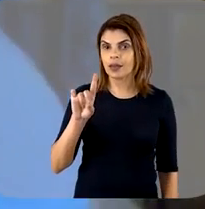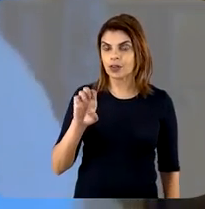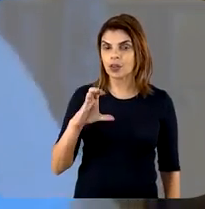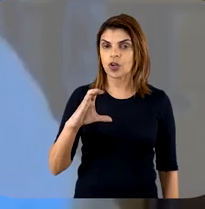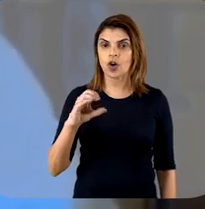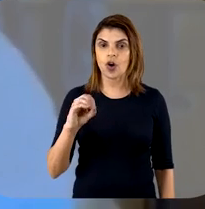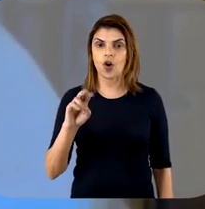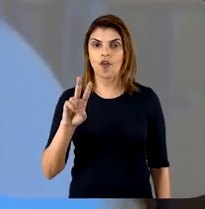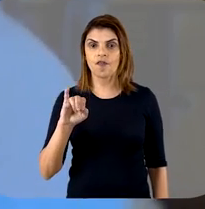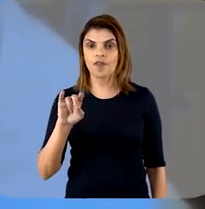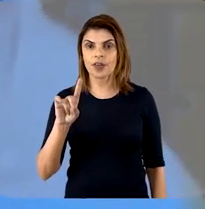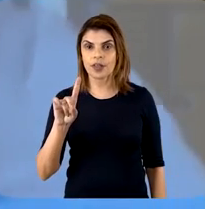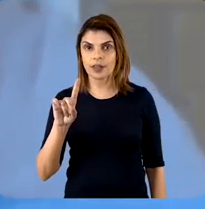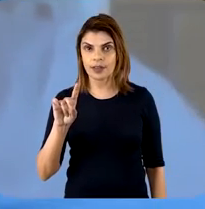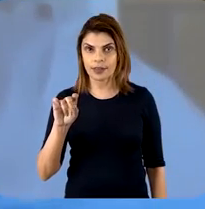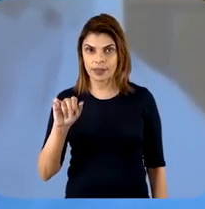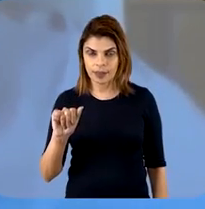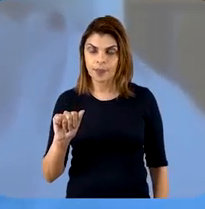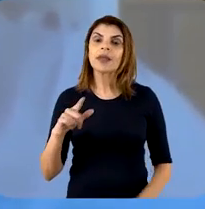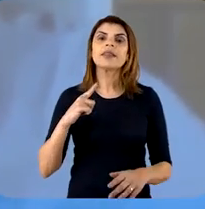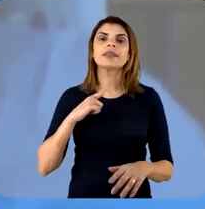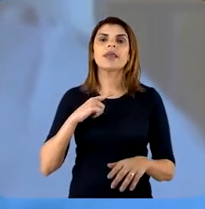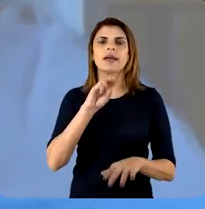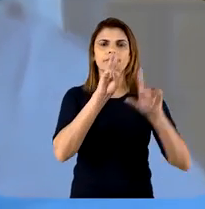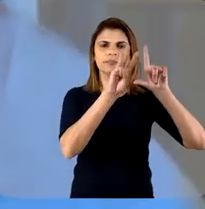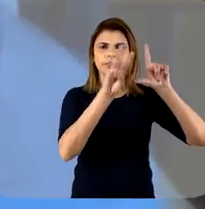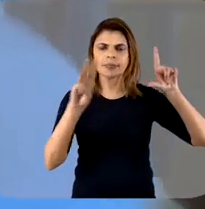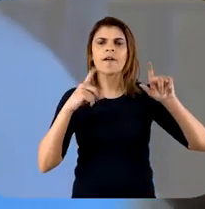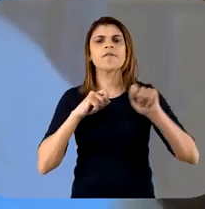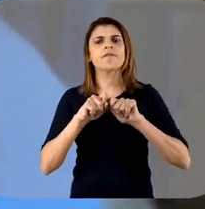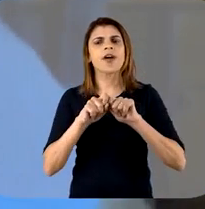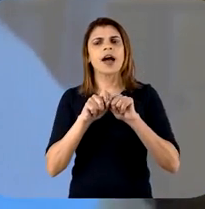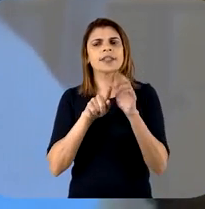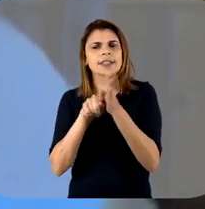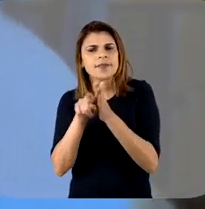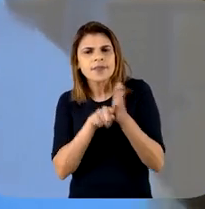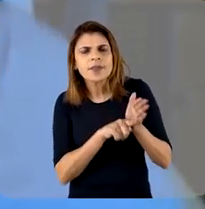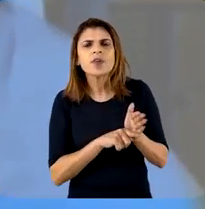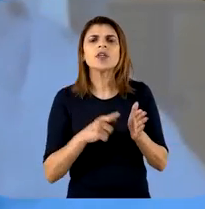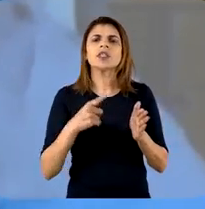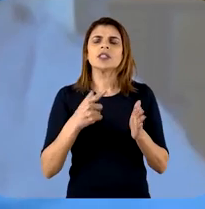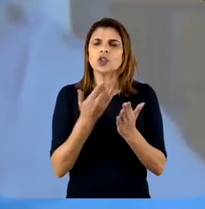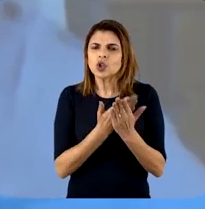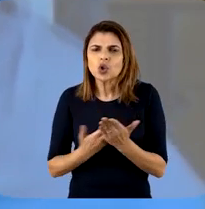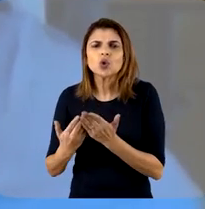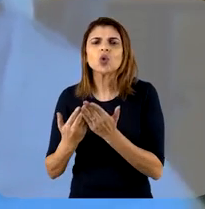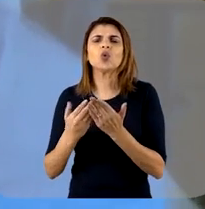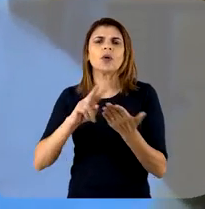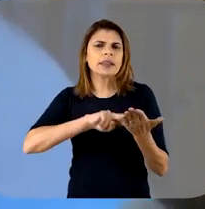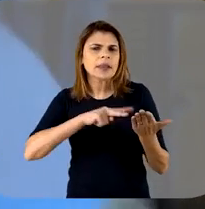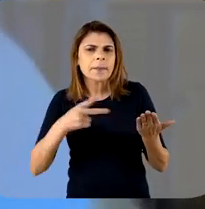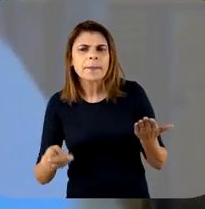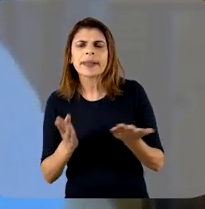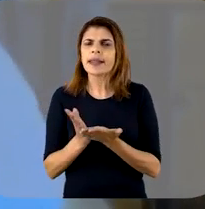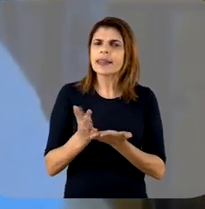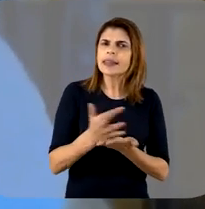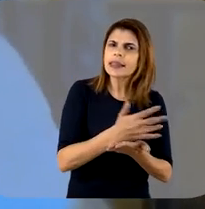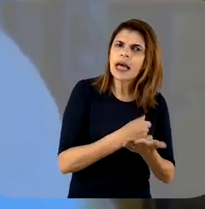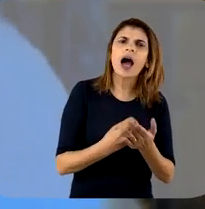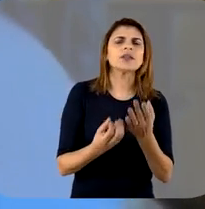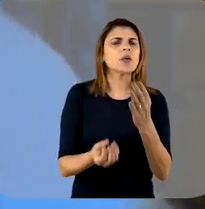um website, né, que faz revisões, que estuda, que se posiciona, que interpreta dados, que